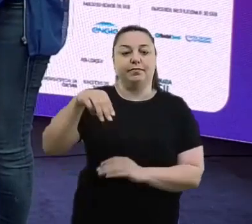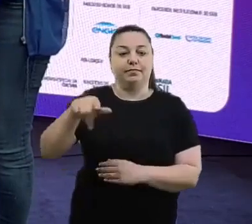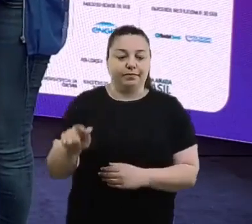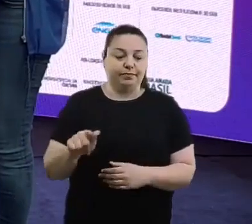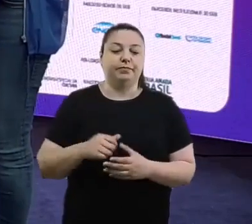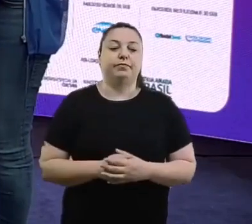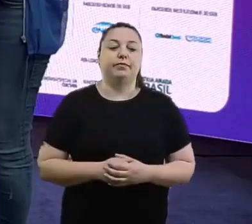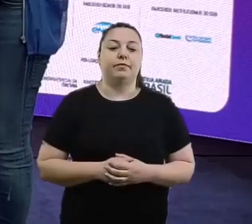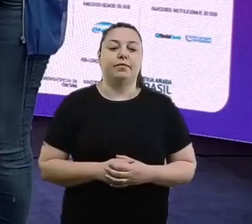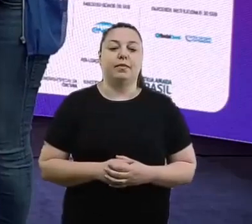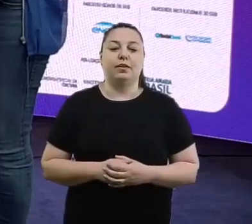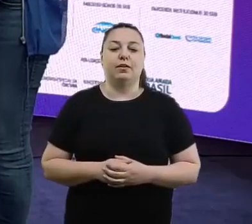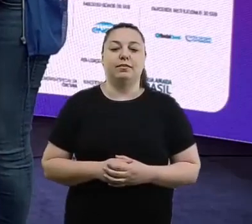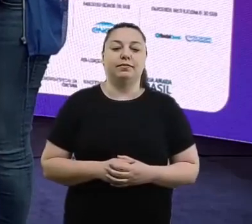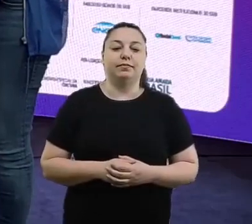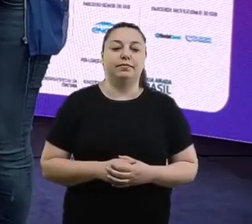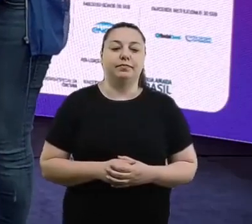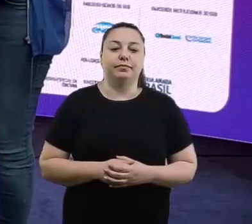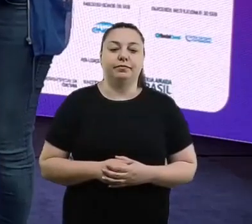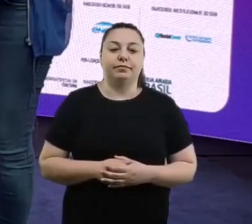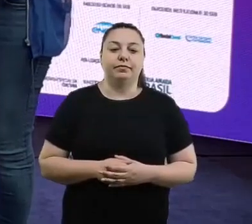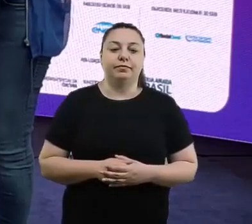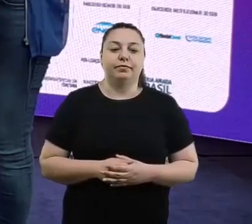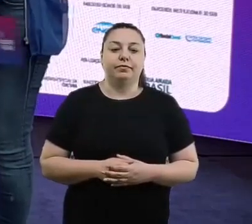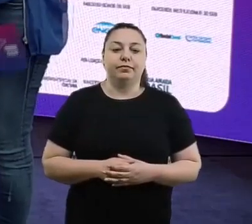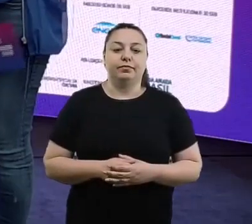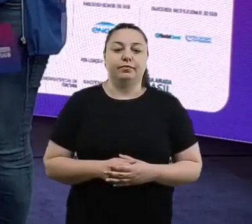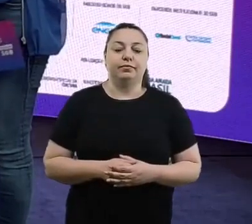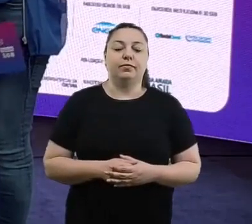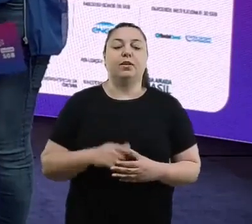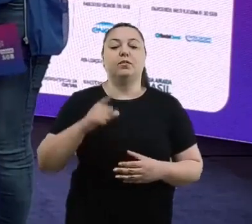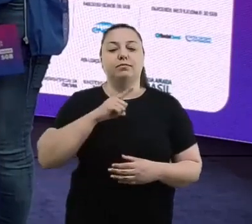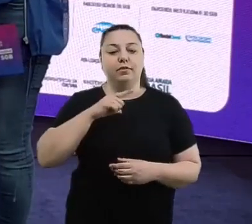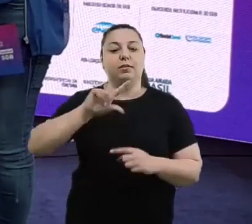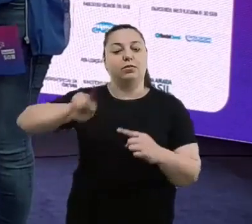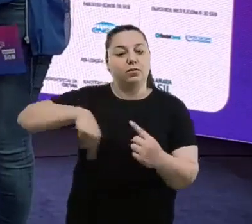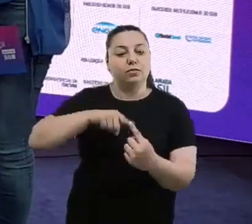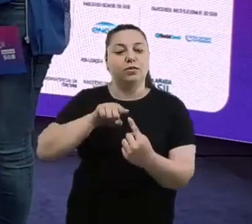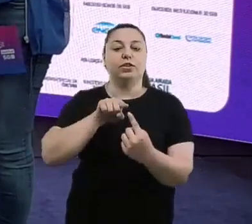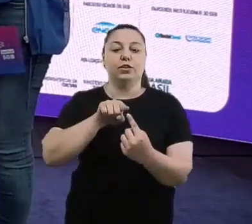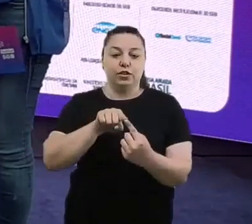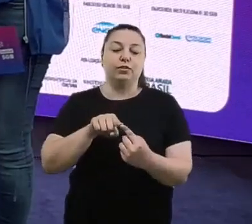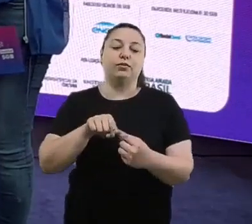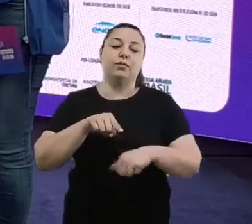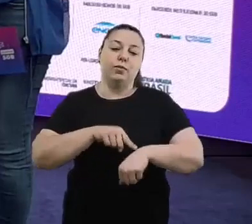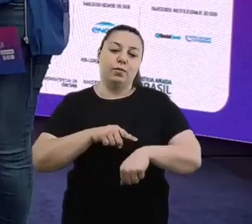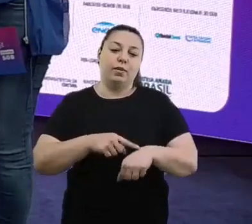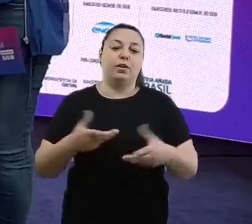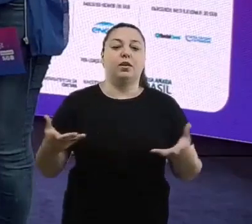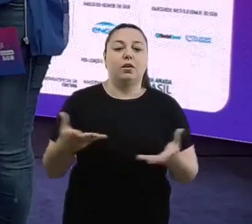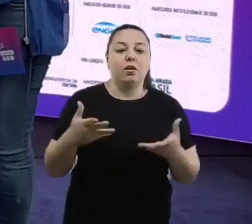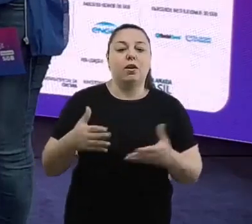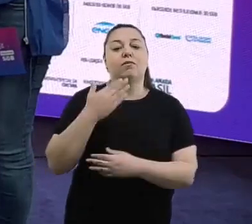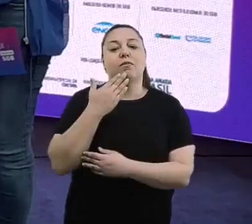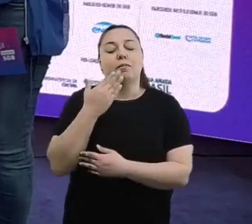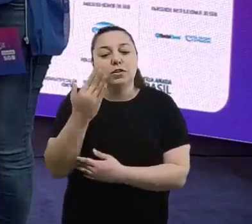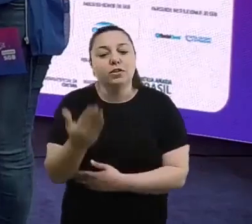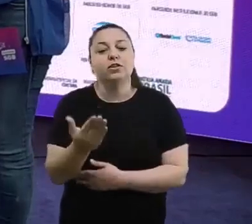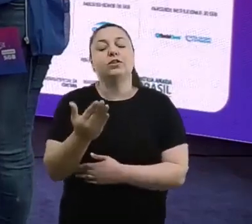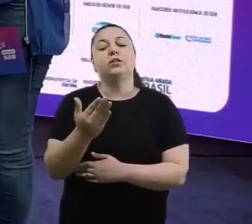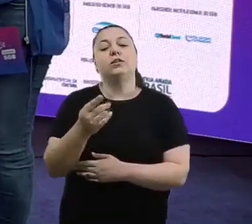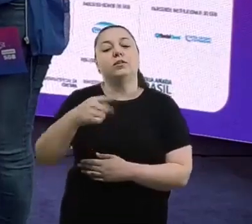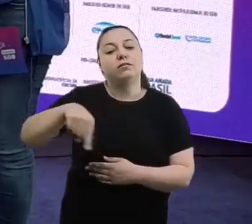bom? Então, pessoal, como objetivo desse momento, a gente então vai pedir com que as secretarias apresentem